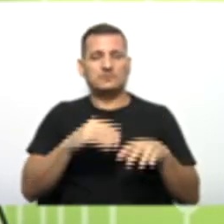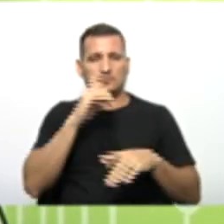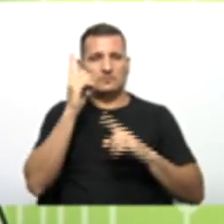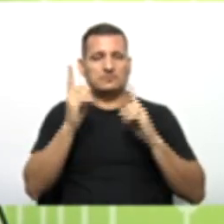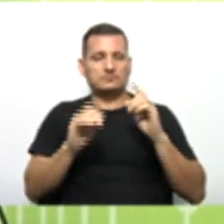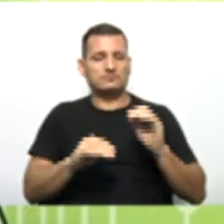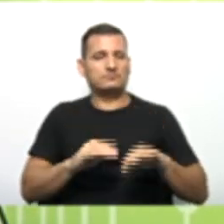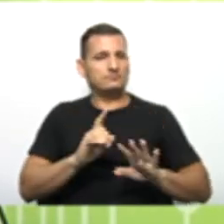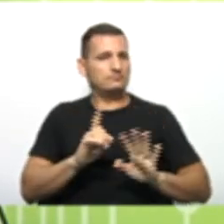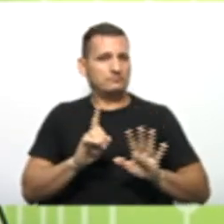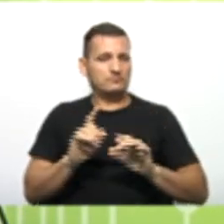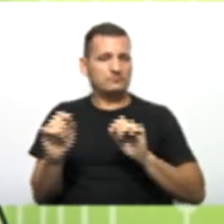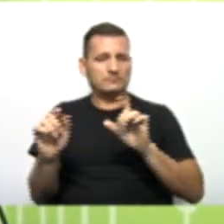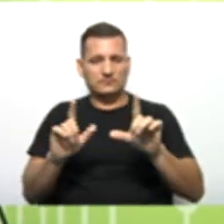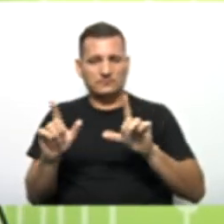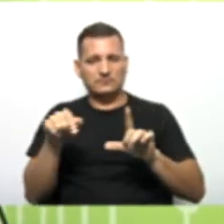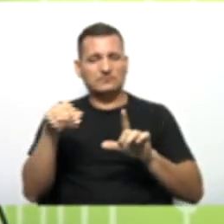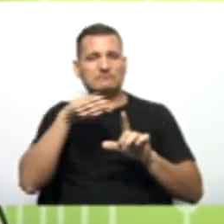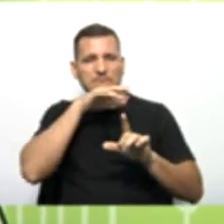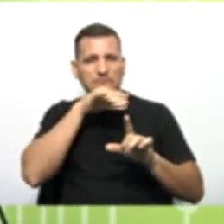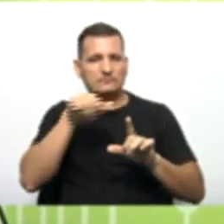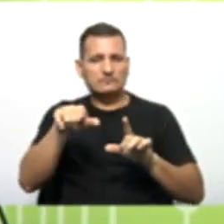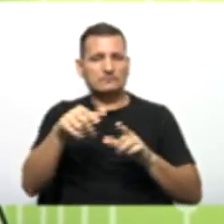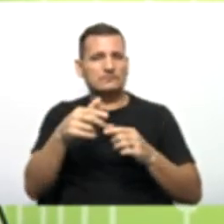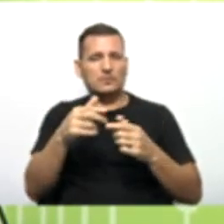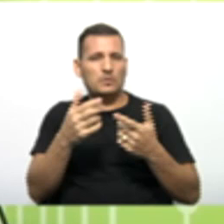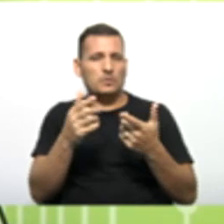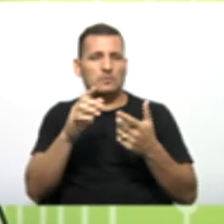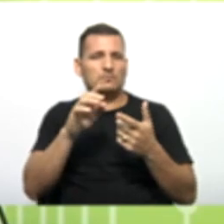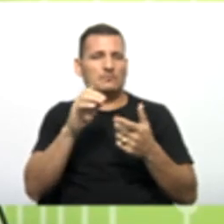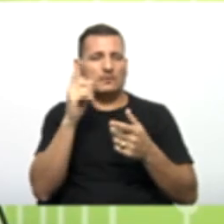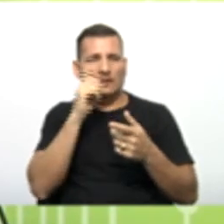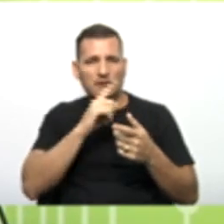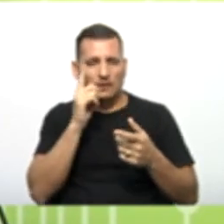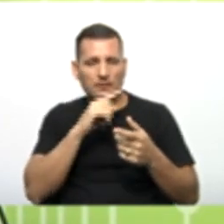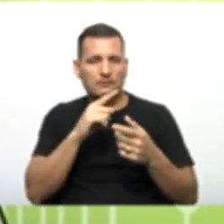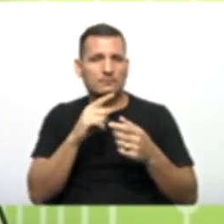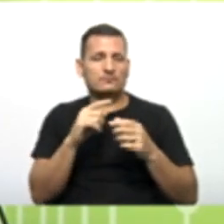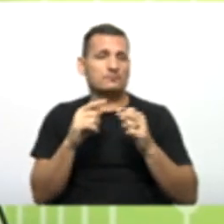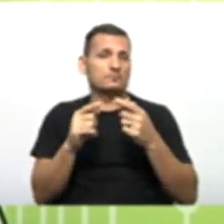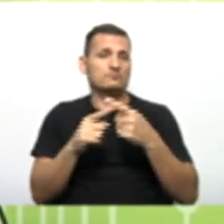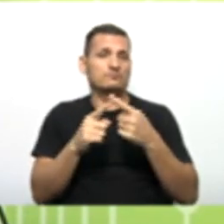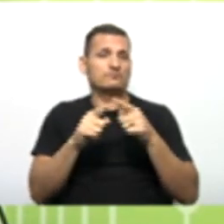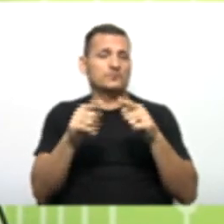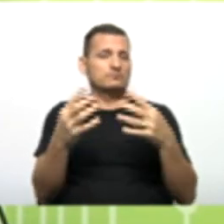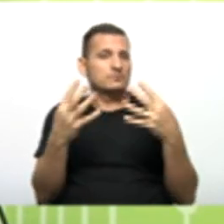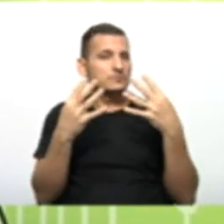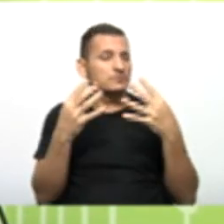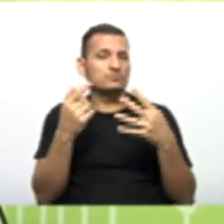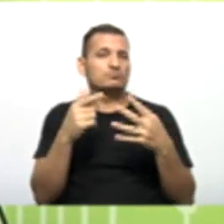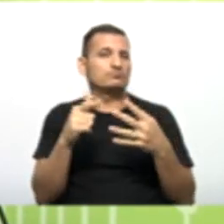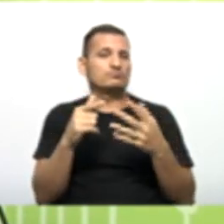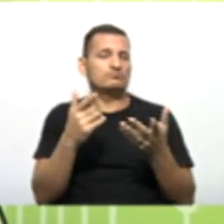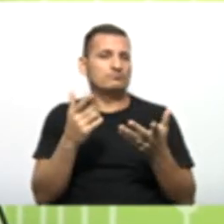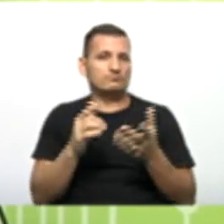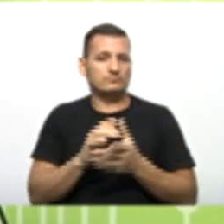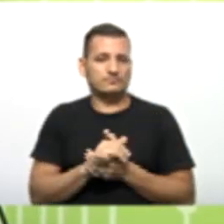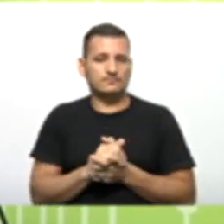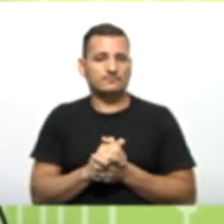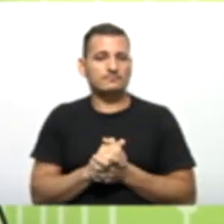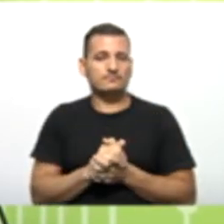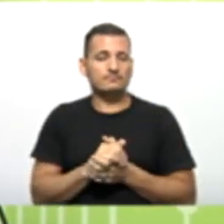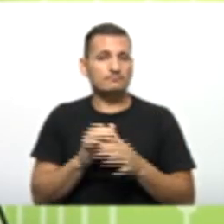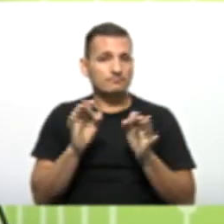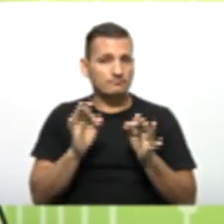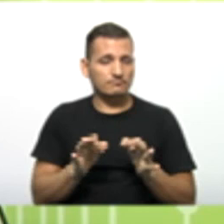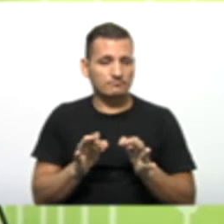página aí toda mal feita ou dando bug ou porque você não presta atenção em algum dado alguma coisa é